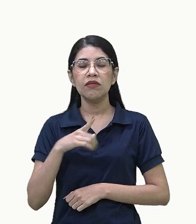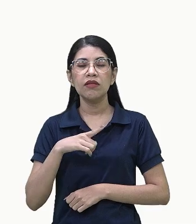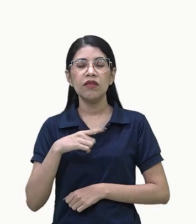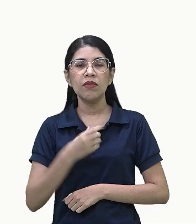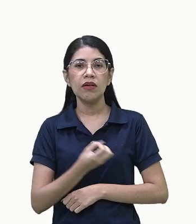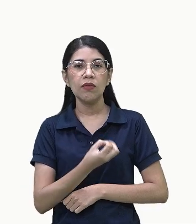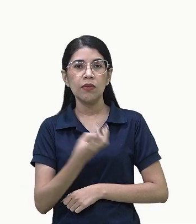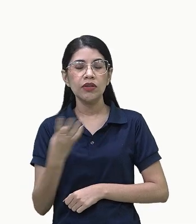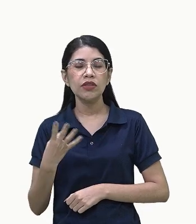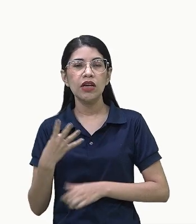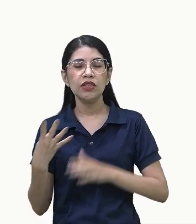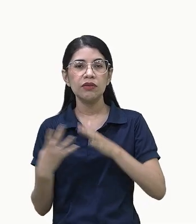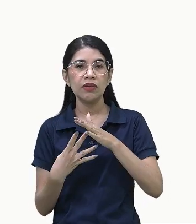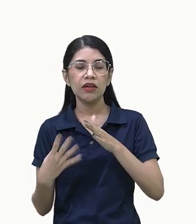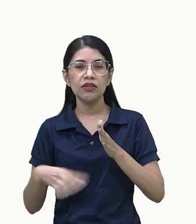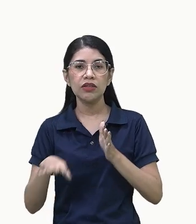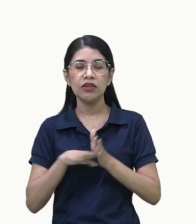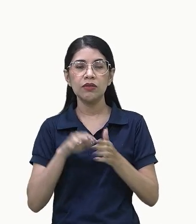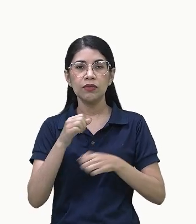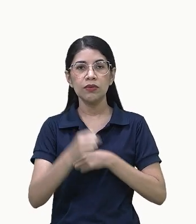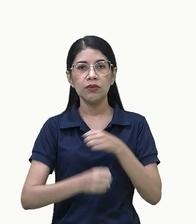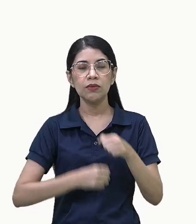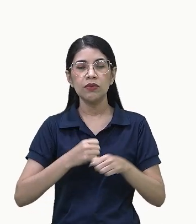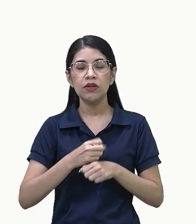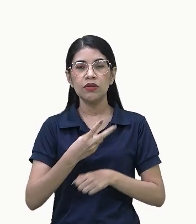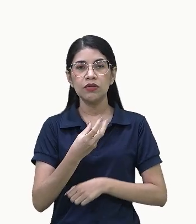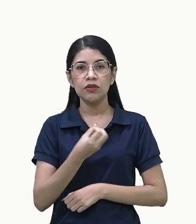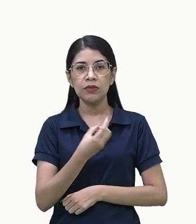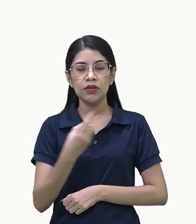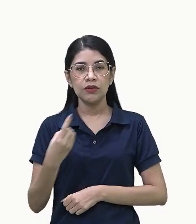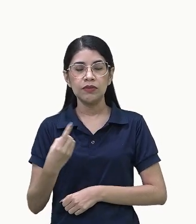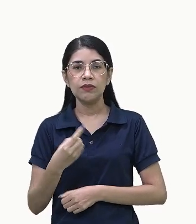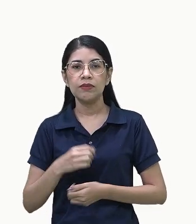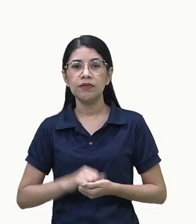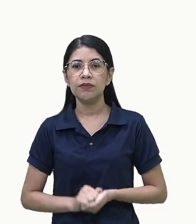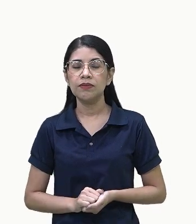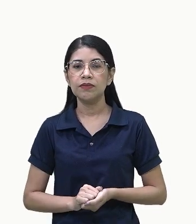Brasil em 2011. Então acompanhe com a gente.